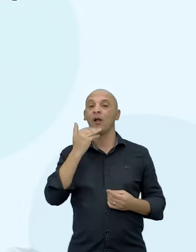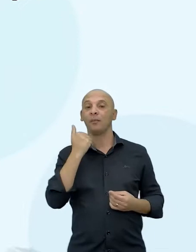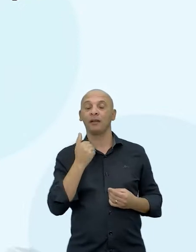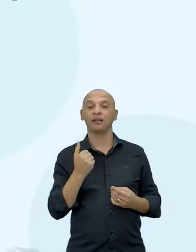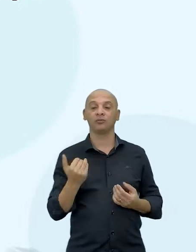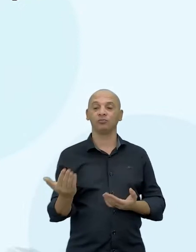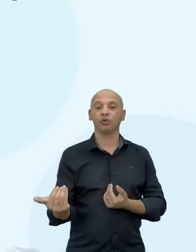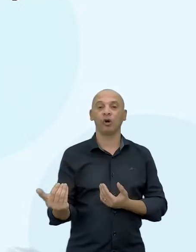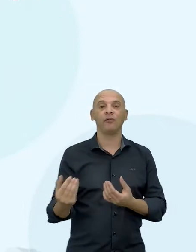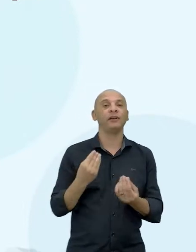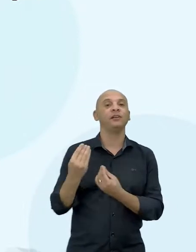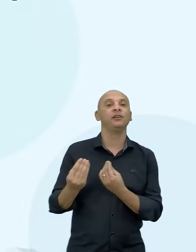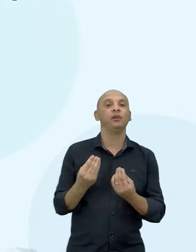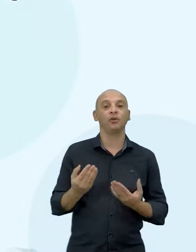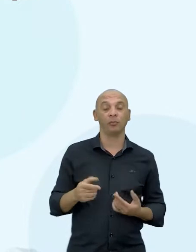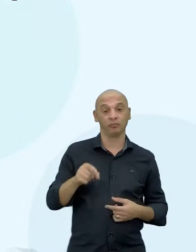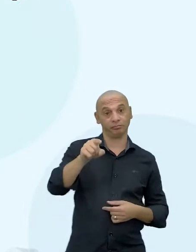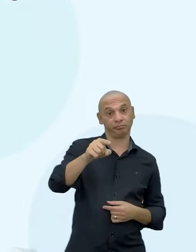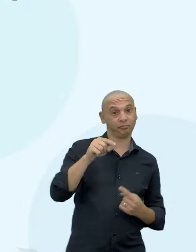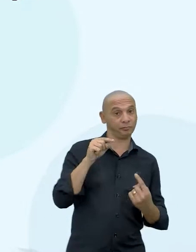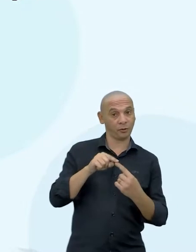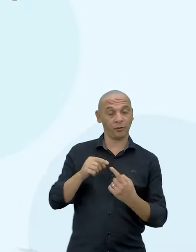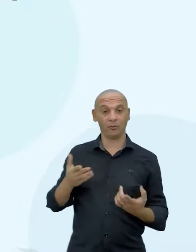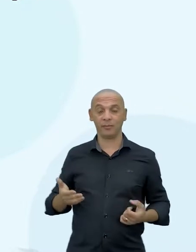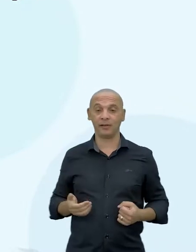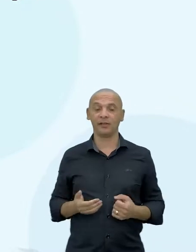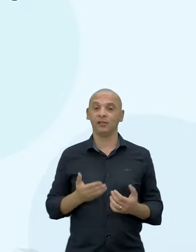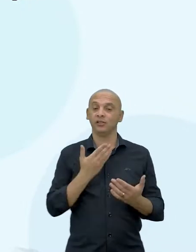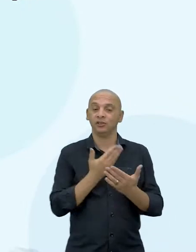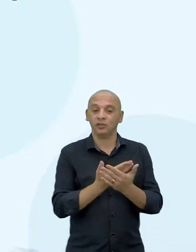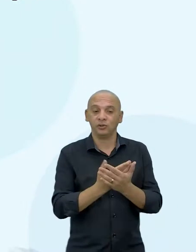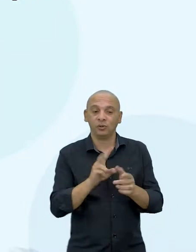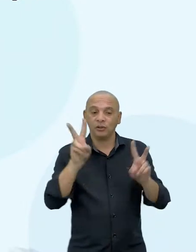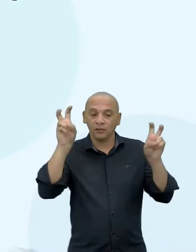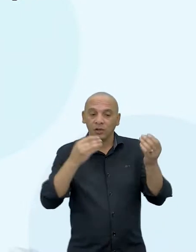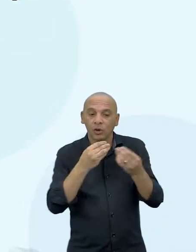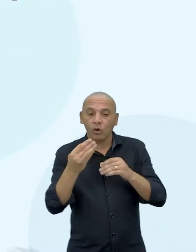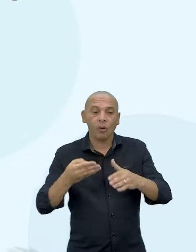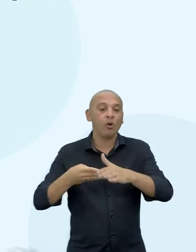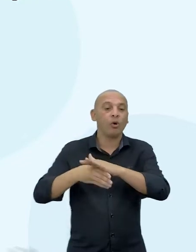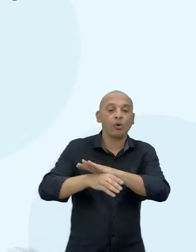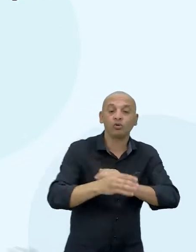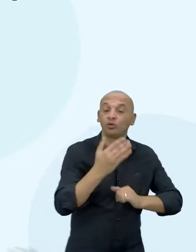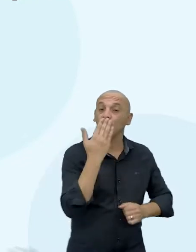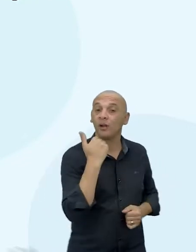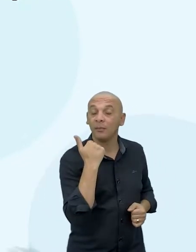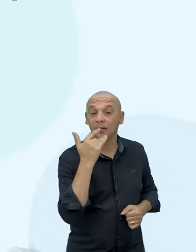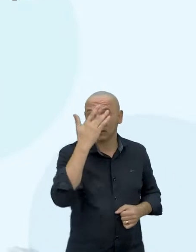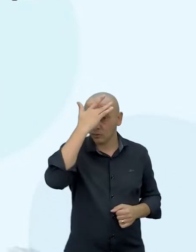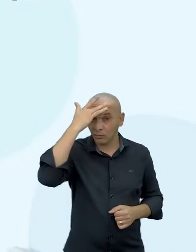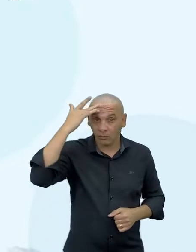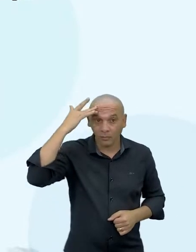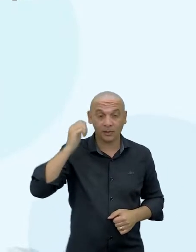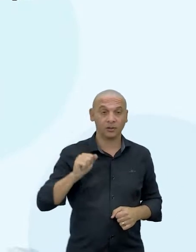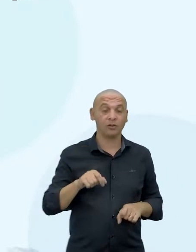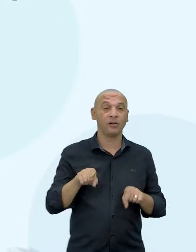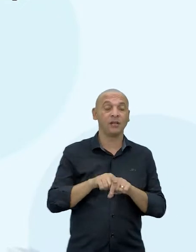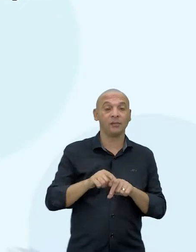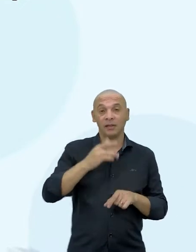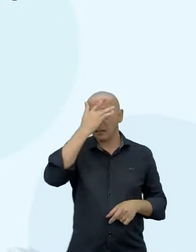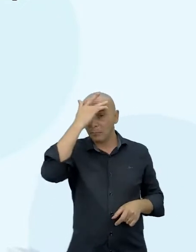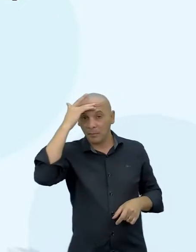região? Justamente, esse é um tópico. Ou práticas alimentares entre adolescentes, né, que é o seu próprio caso, né,